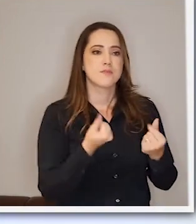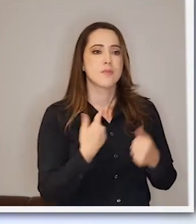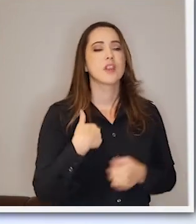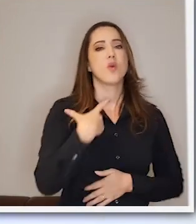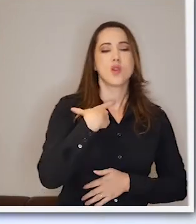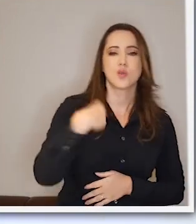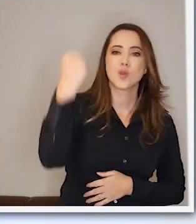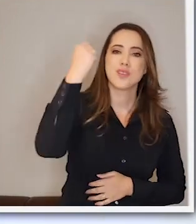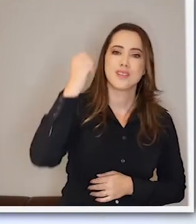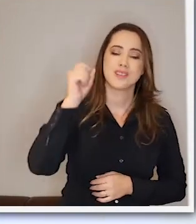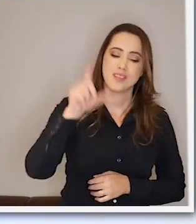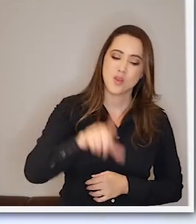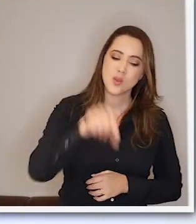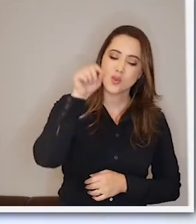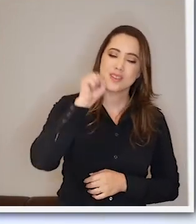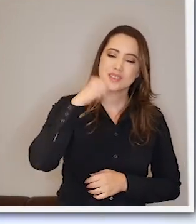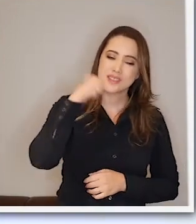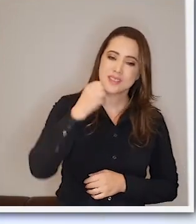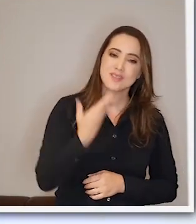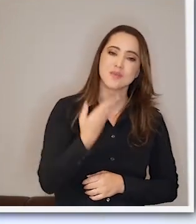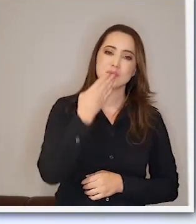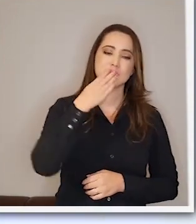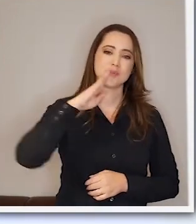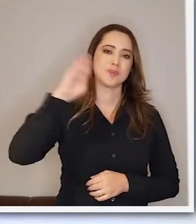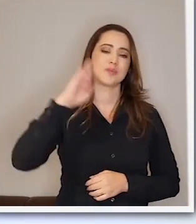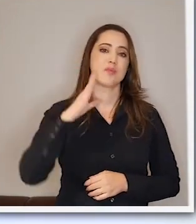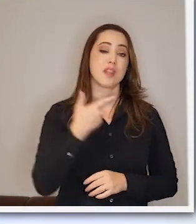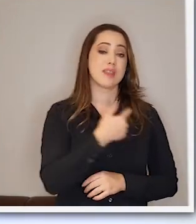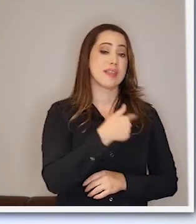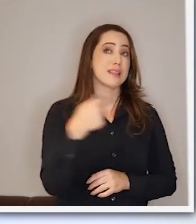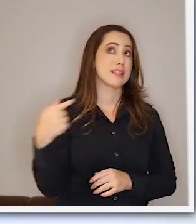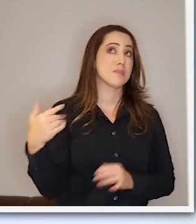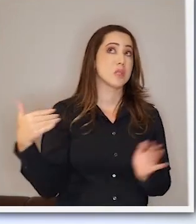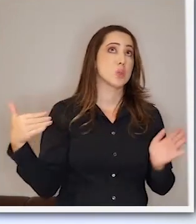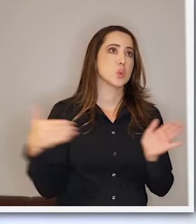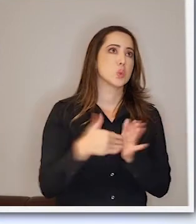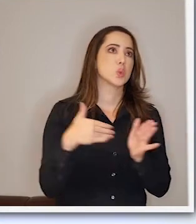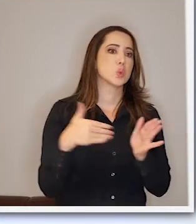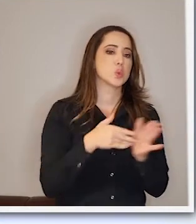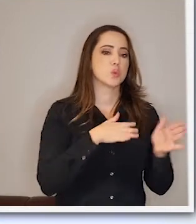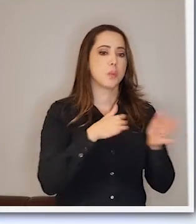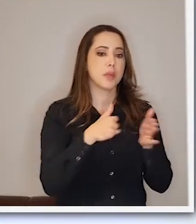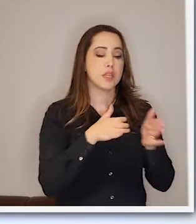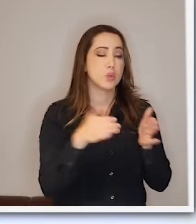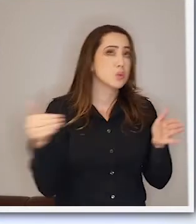lançar o meu nome como pré-candidato. Então eu decidi,